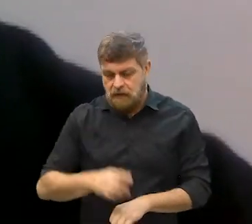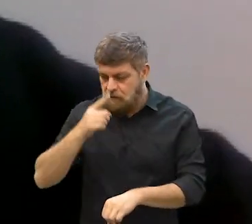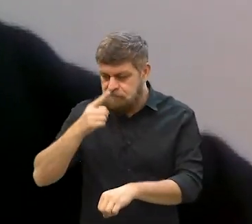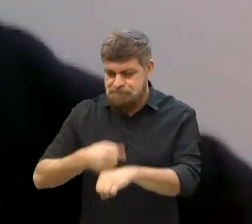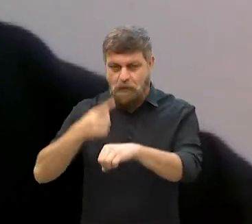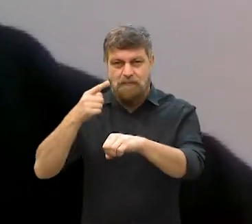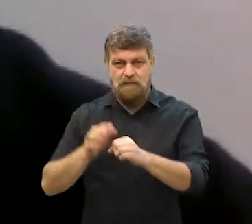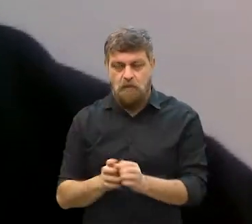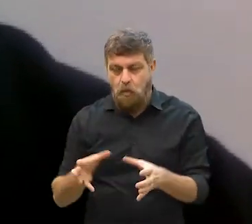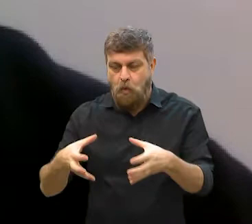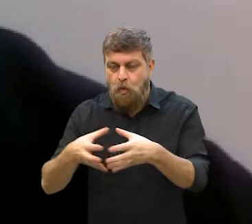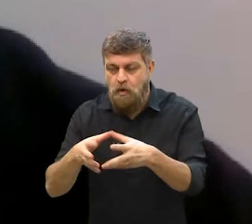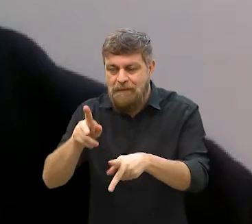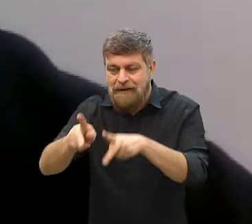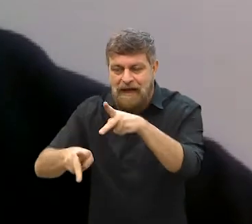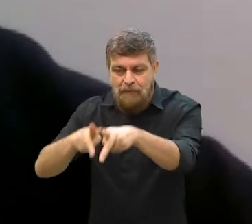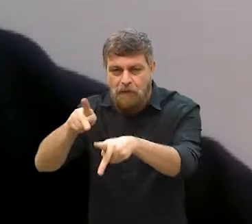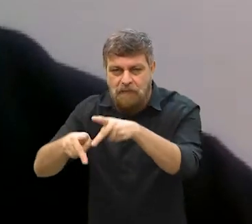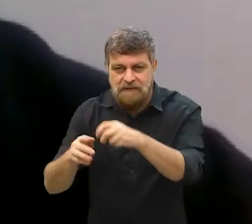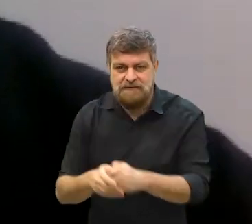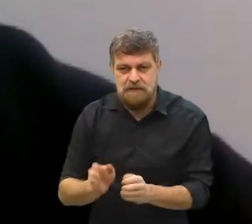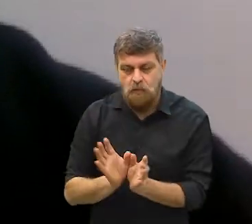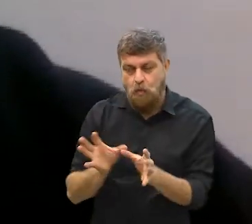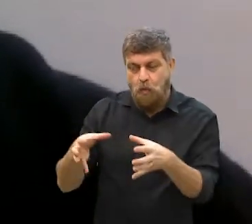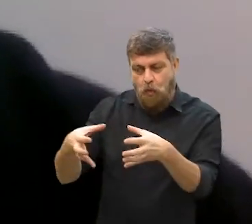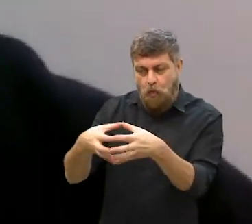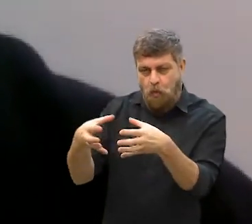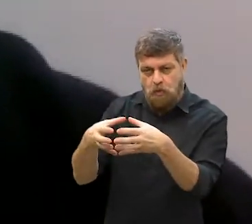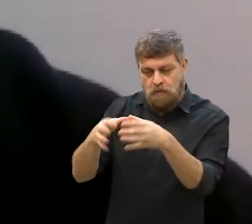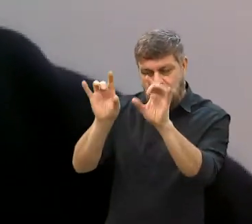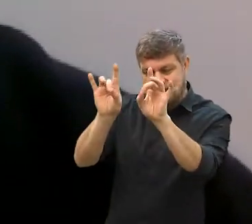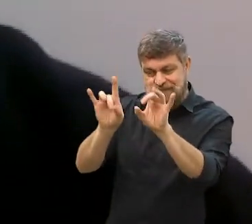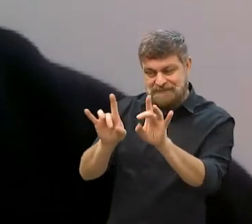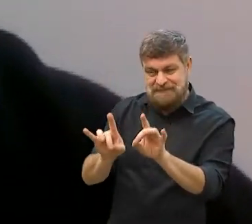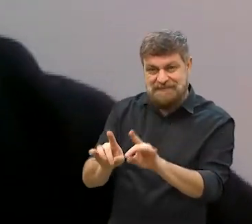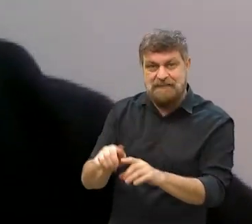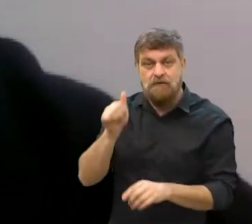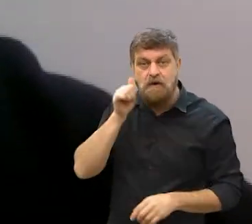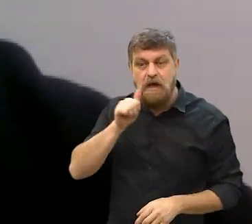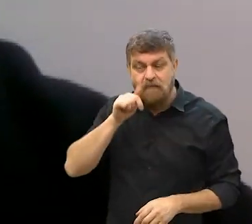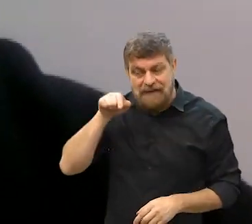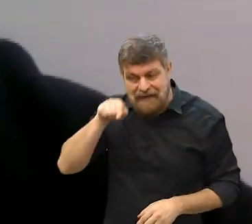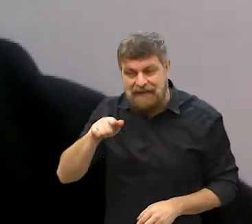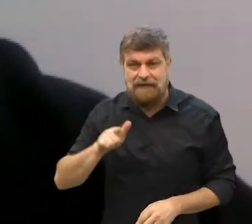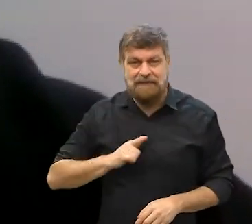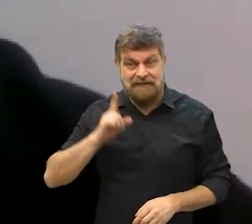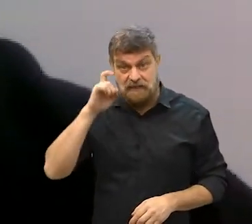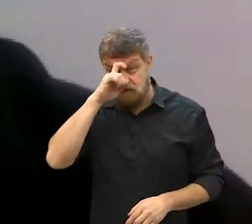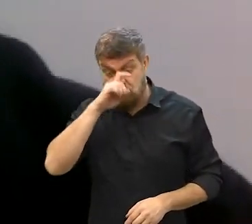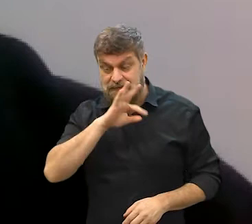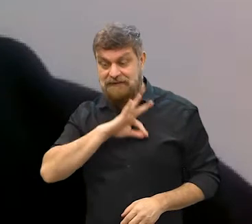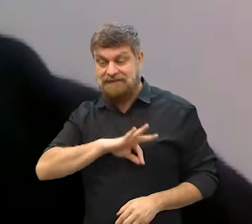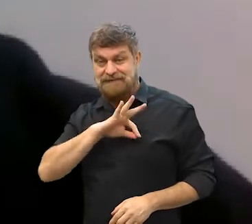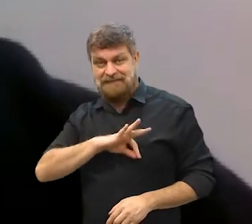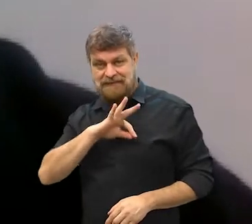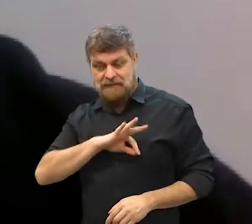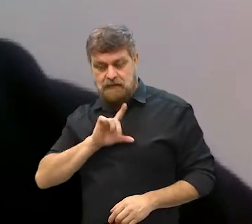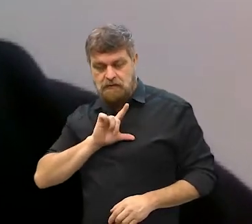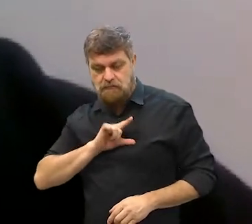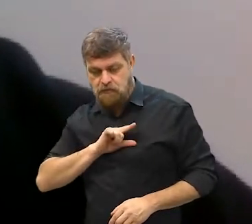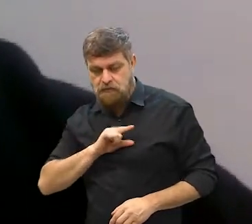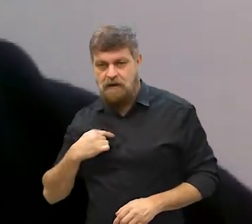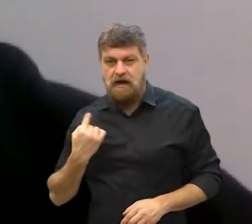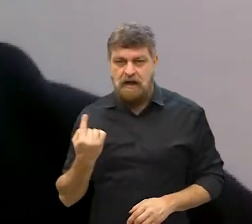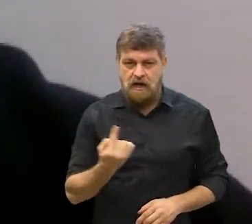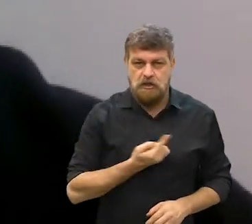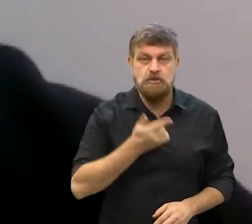algum tipo da população, alguma parte da população que tem dificuldade de renda, e com isso a